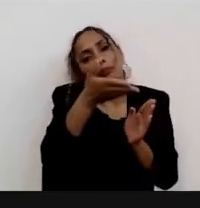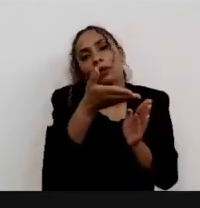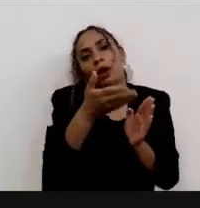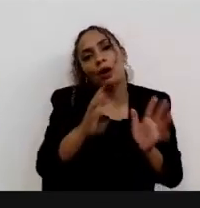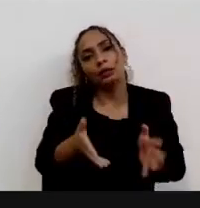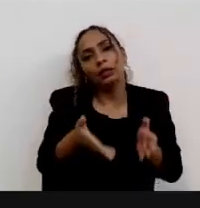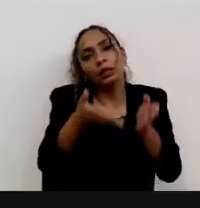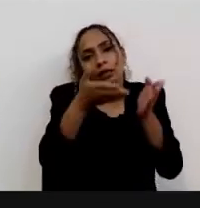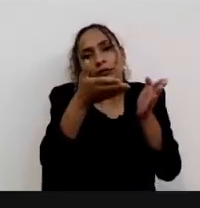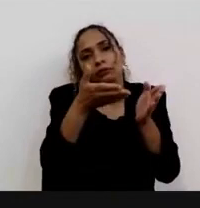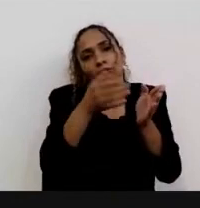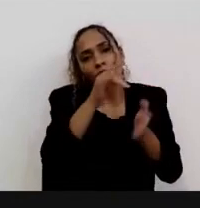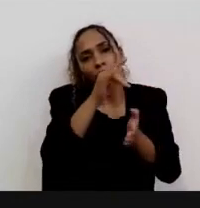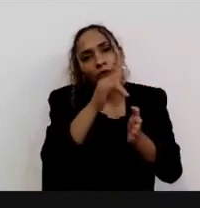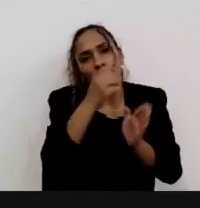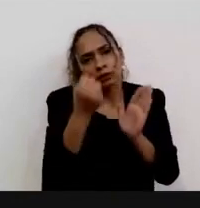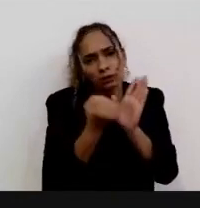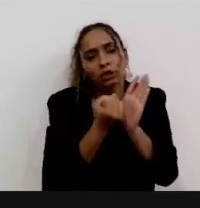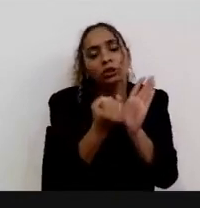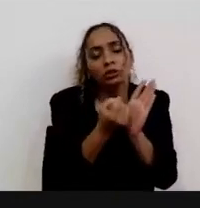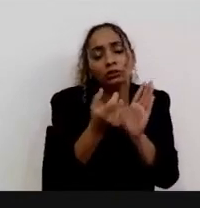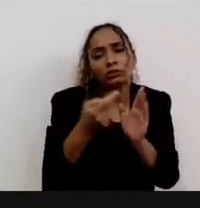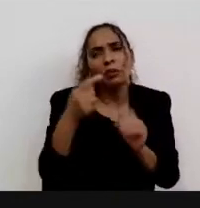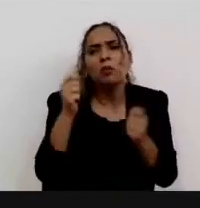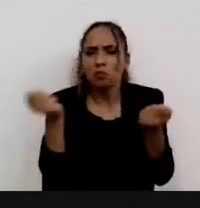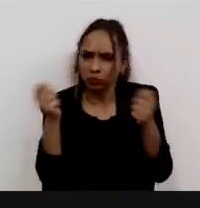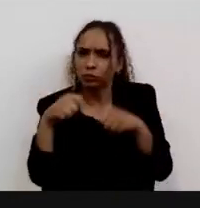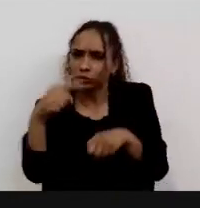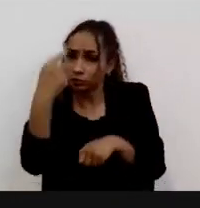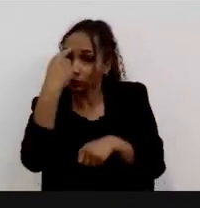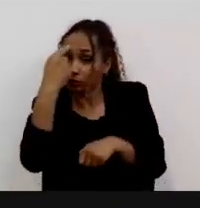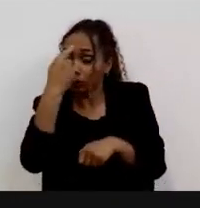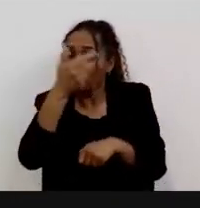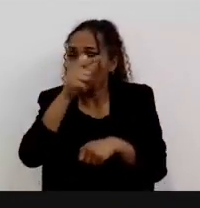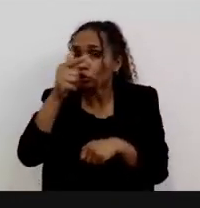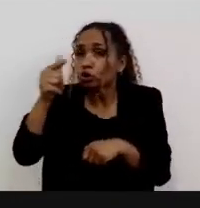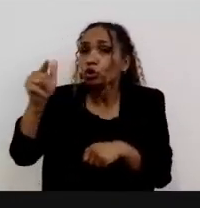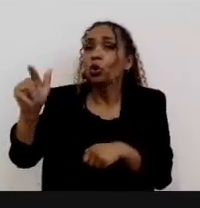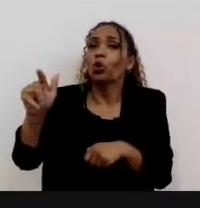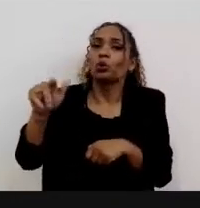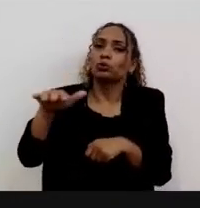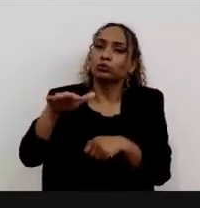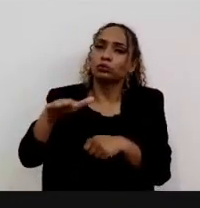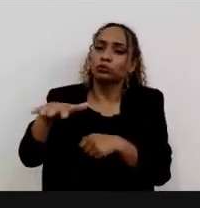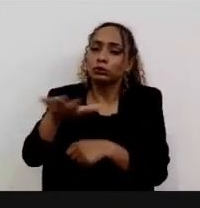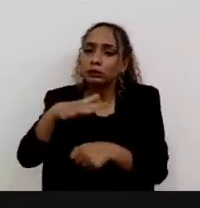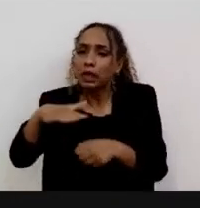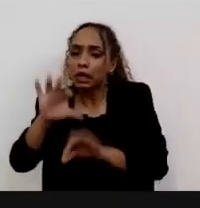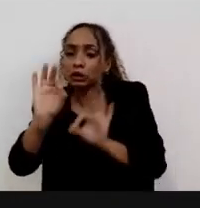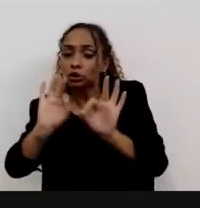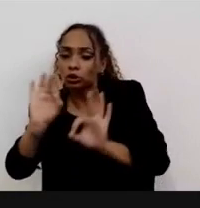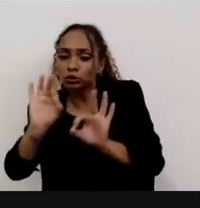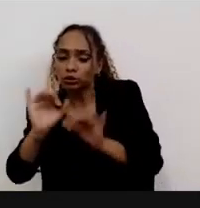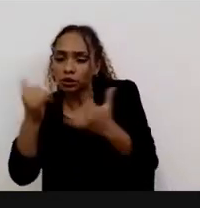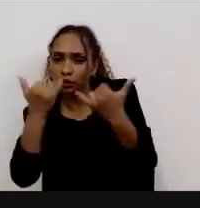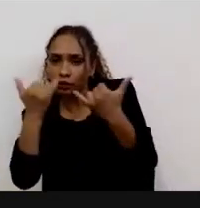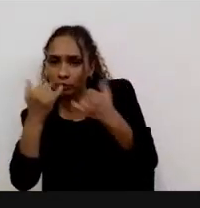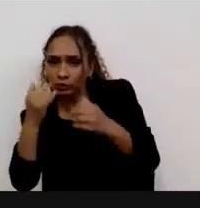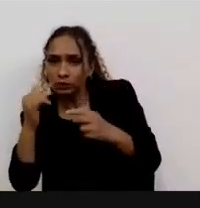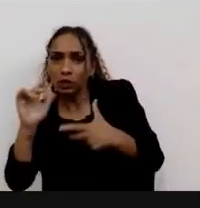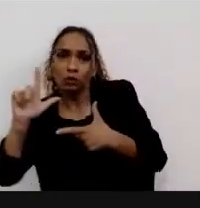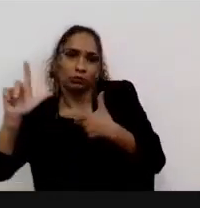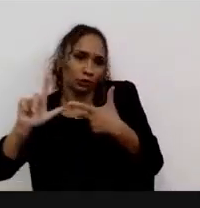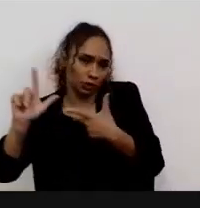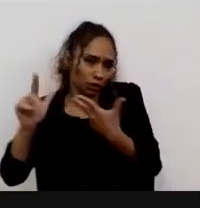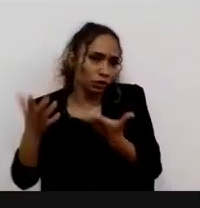Assim como também a gente pode pensar em outros, né? Como nos sistemas da área de organização da informação